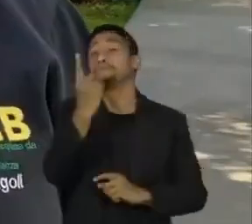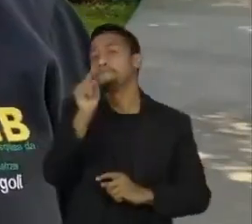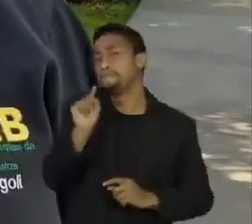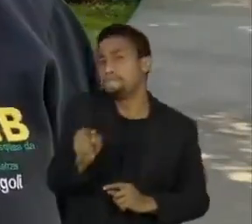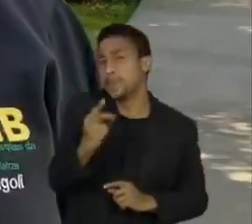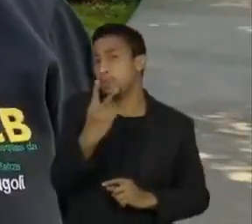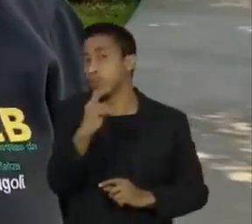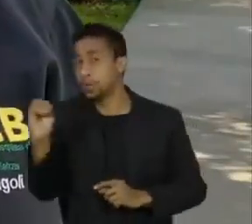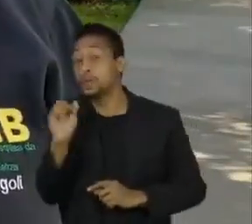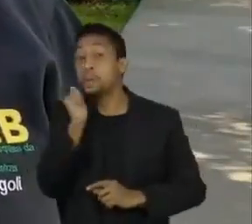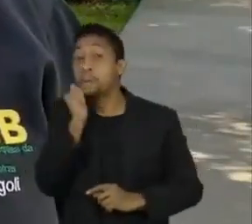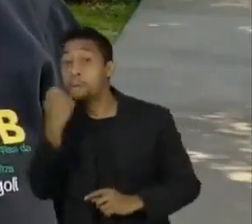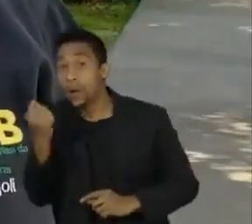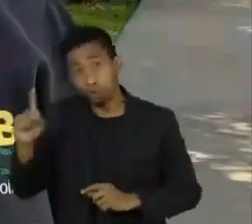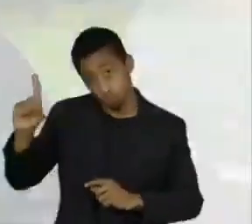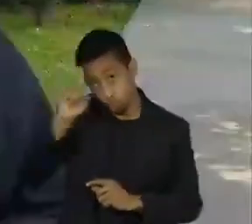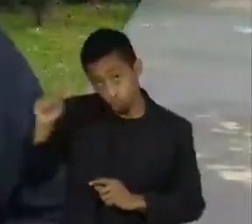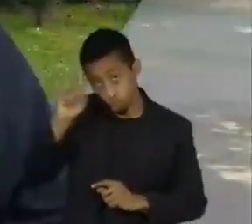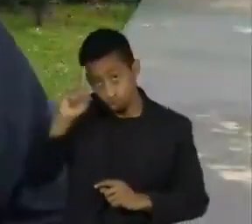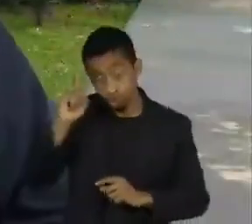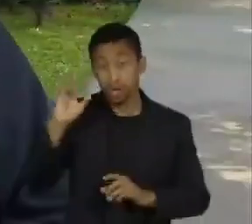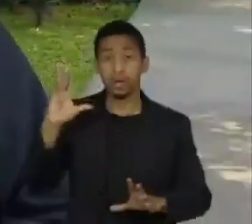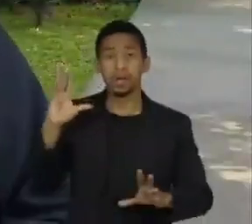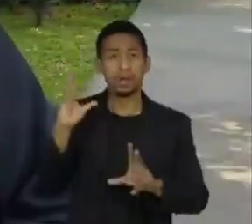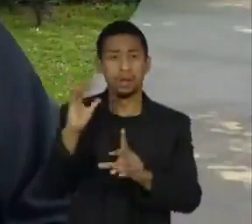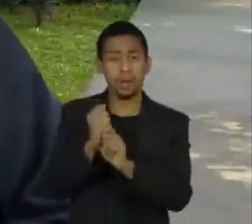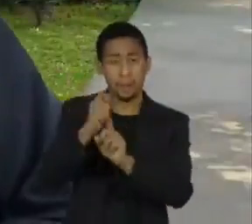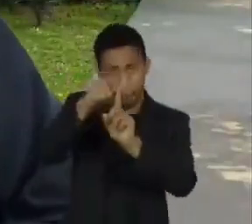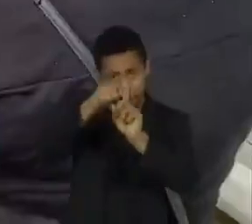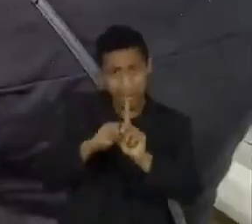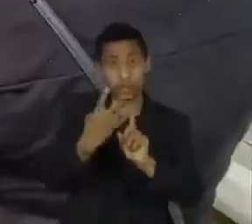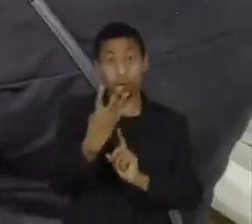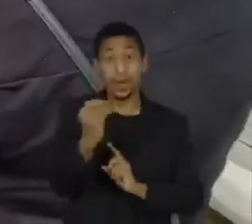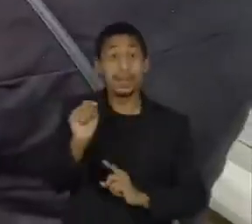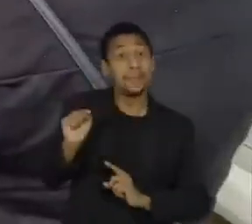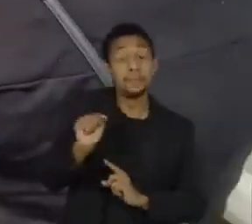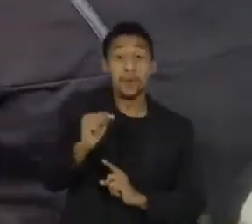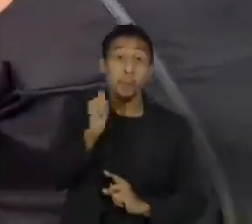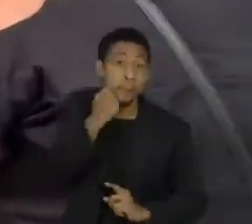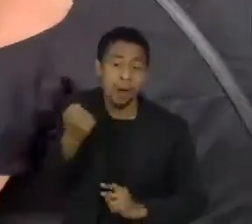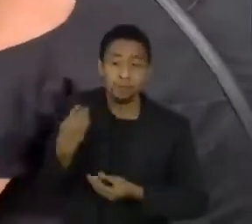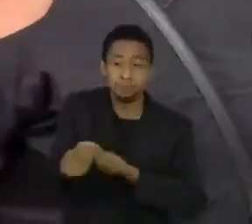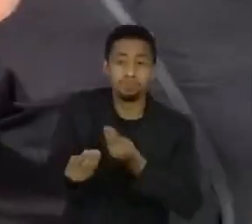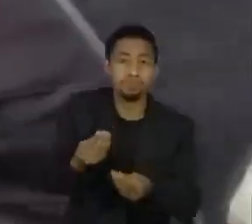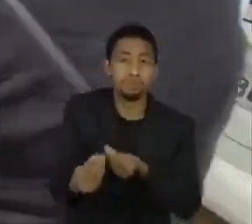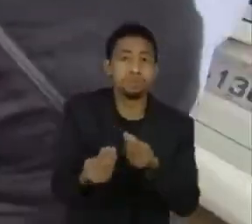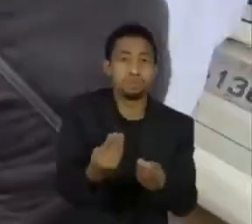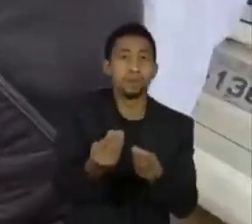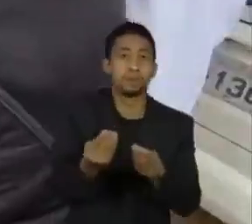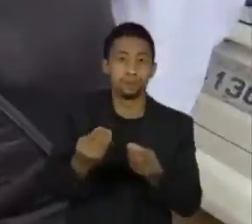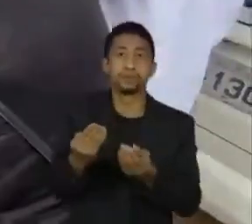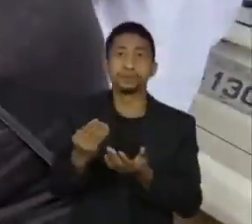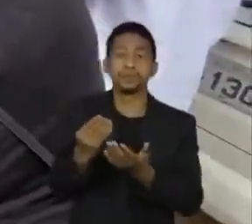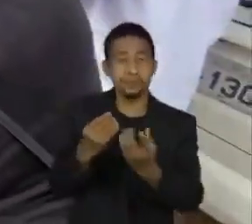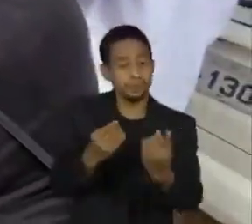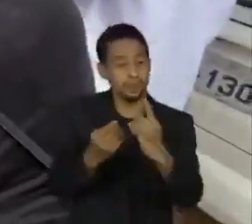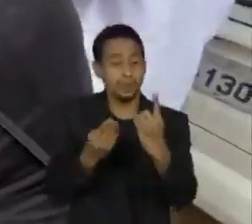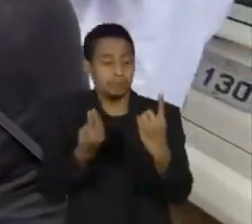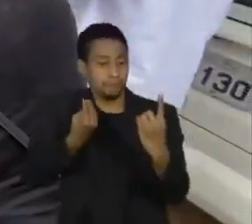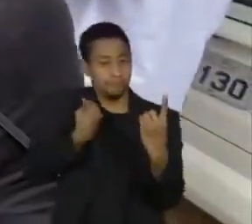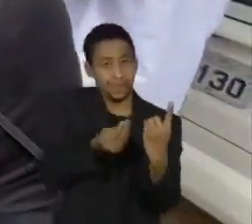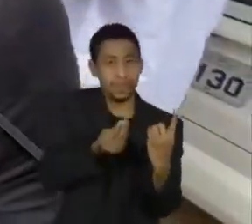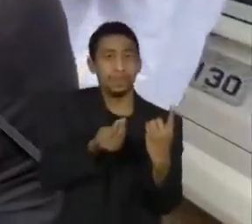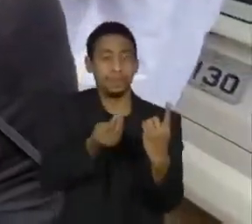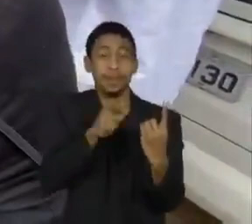1.200 pães por dia, 40 mil pães por mês. Você não entrega um pão, o pão francês, você entrega um pão que o cara possa comer daqui 2 dias,